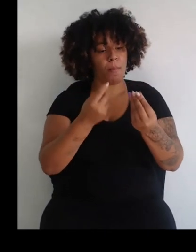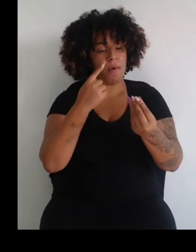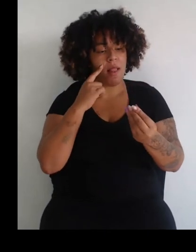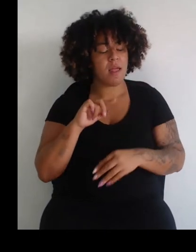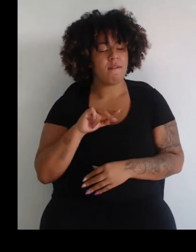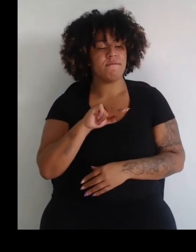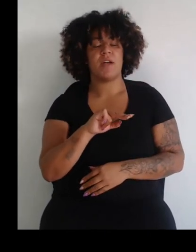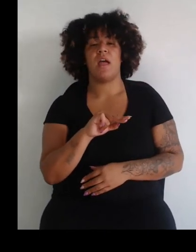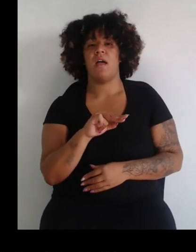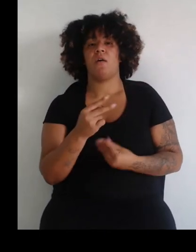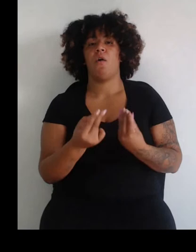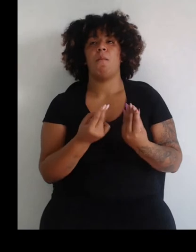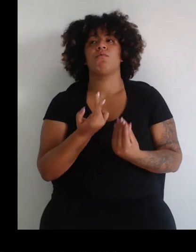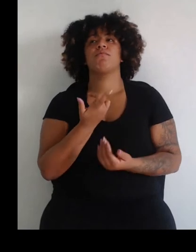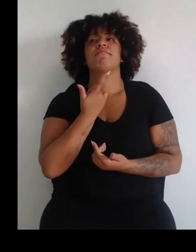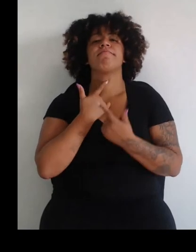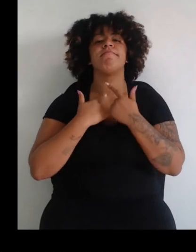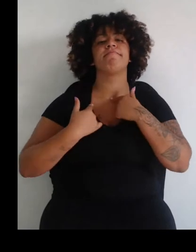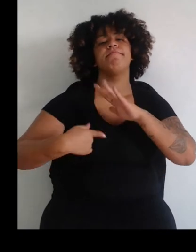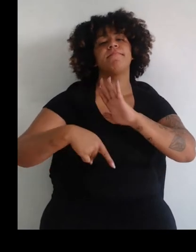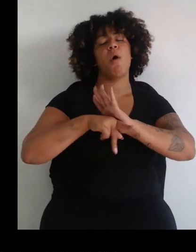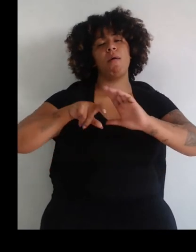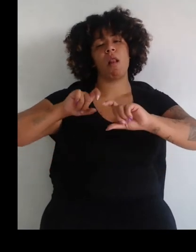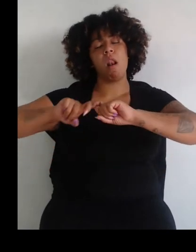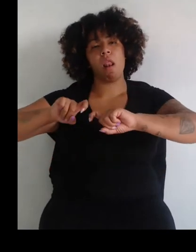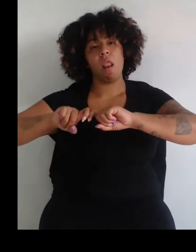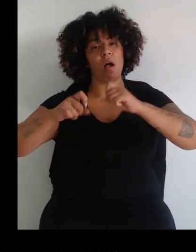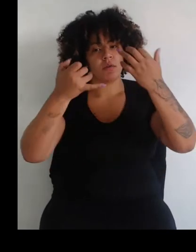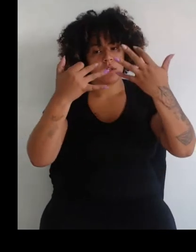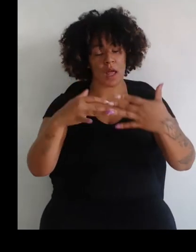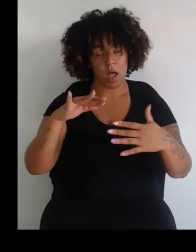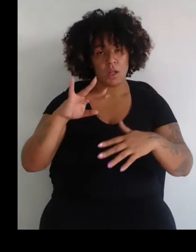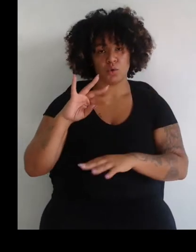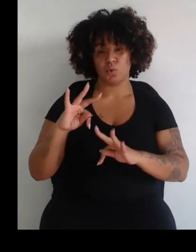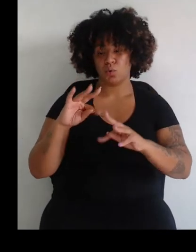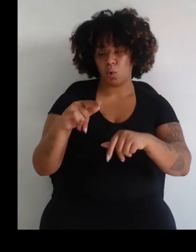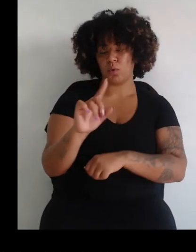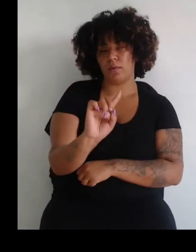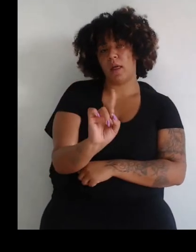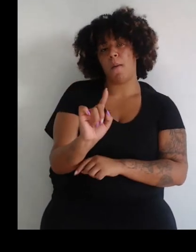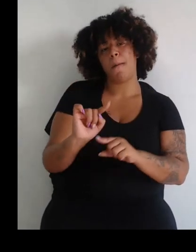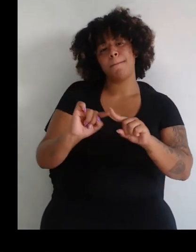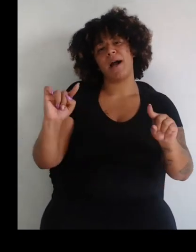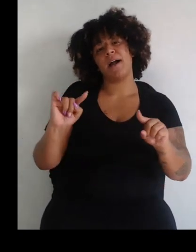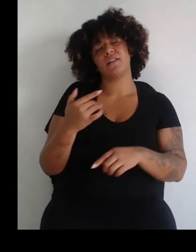discutida talvez não seja surpreendente que se houvesse ele tenha mudado tão rapidamente sim